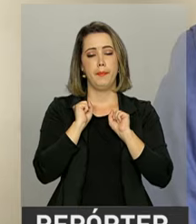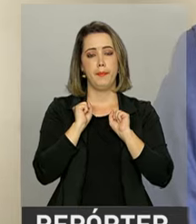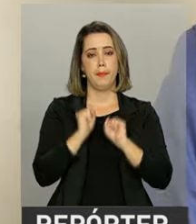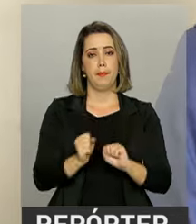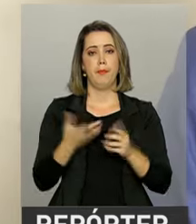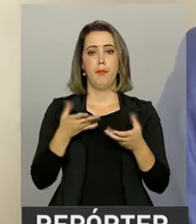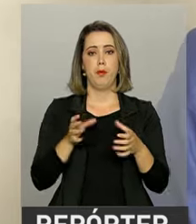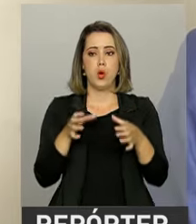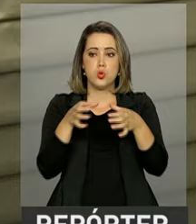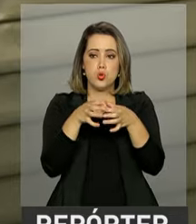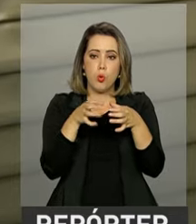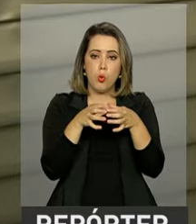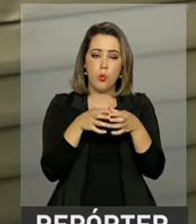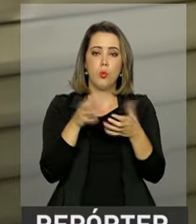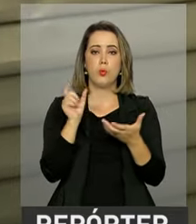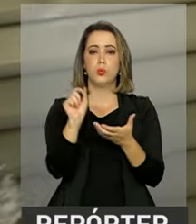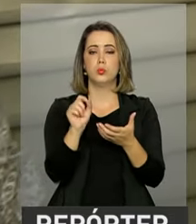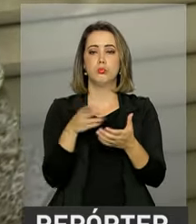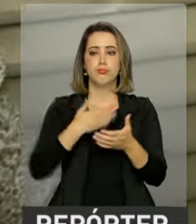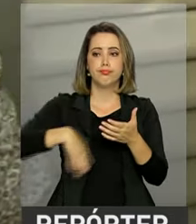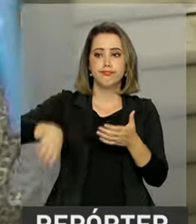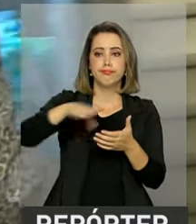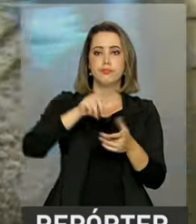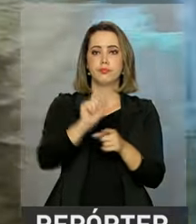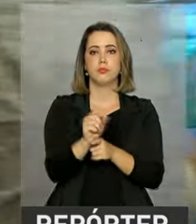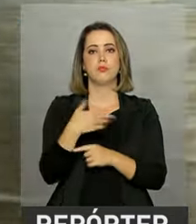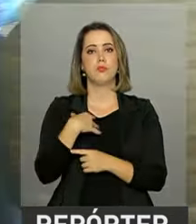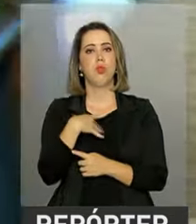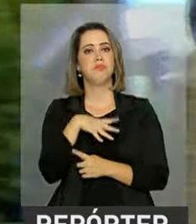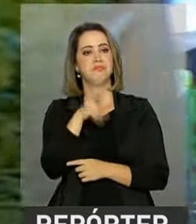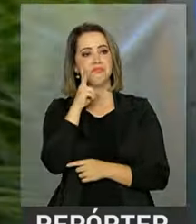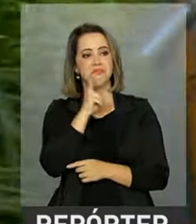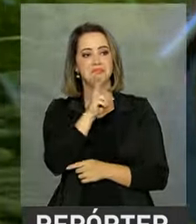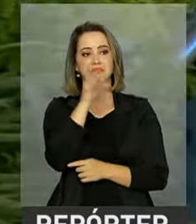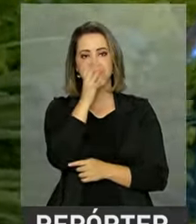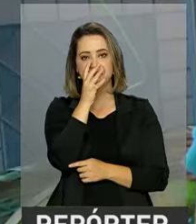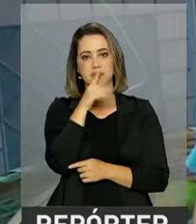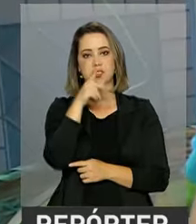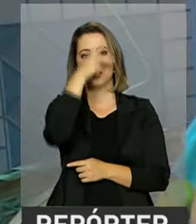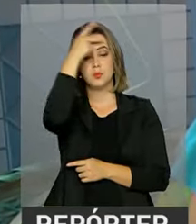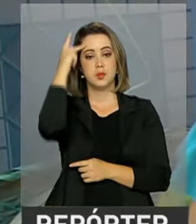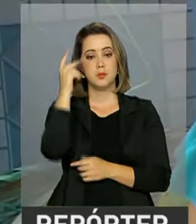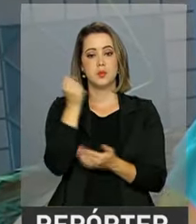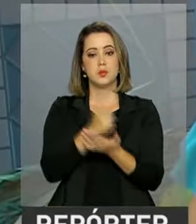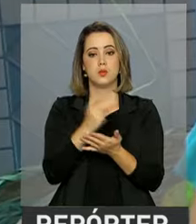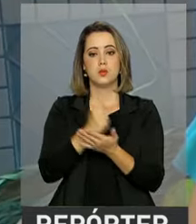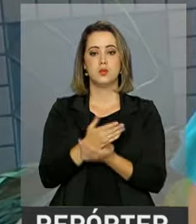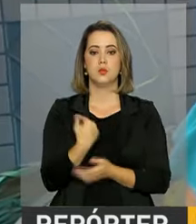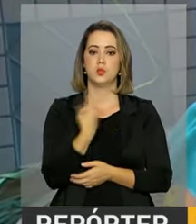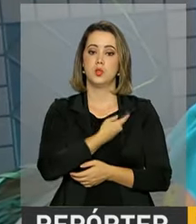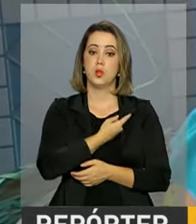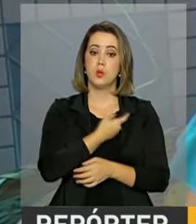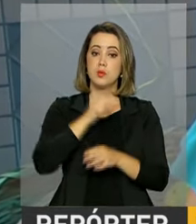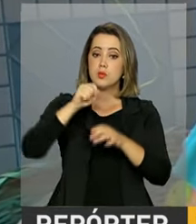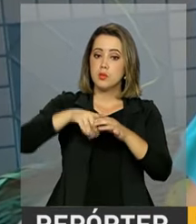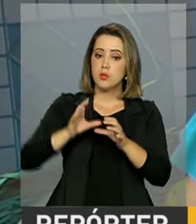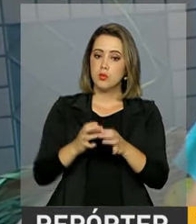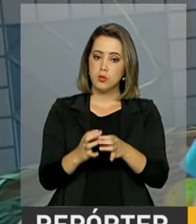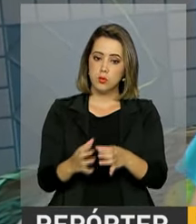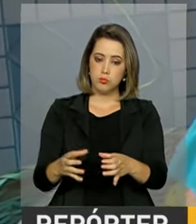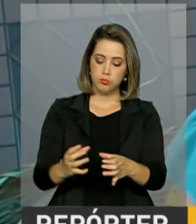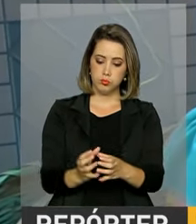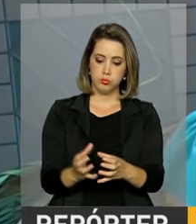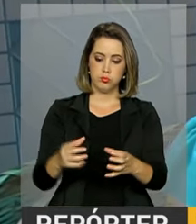uma cooperativa. Opção que já começa a inspirar os clientes de Vanessa. Estão plantando em vasos. Aí plantou uma